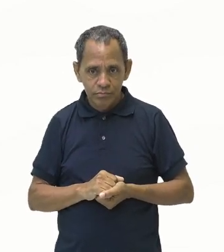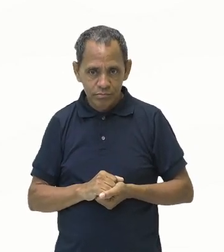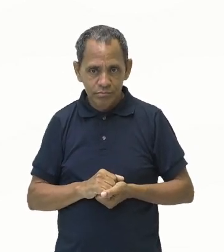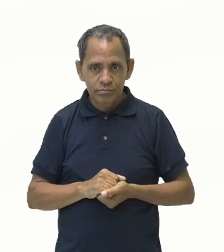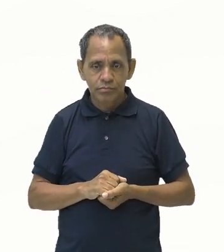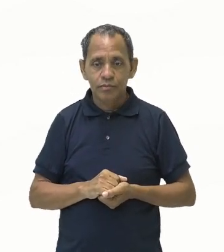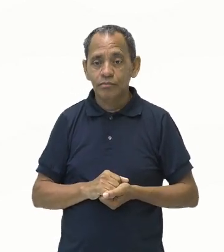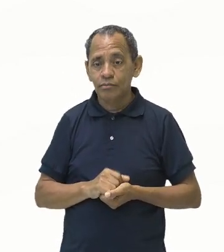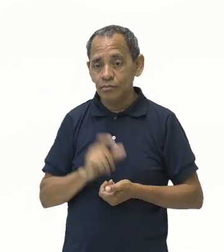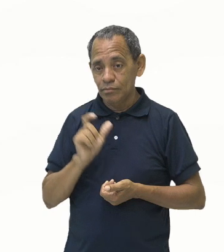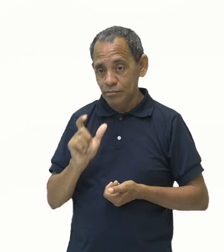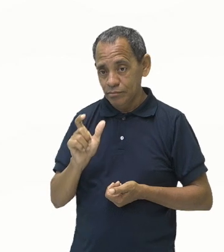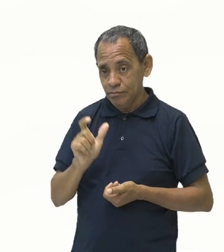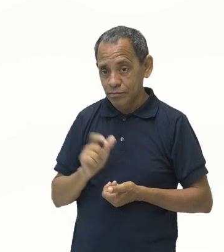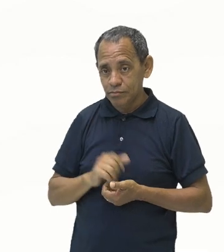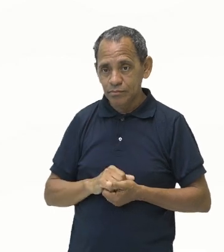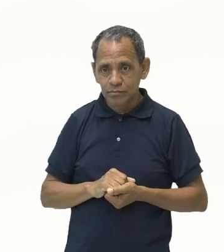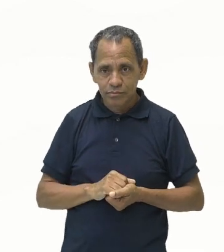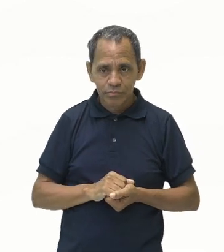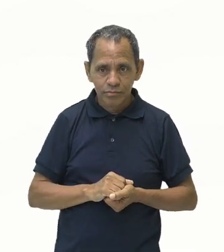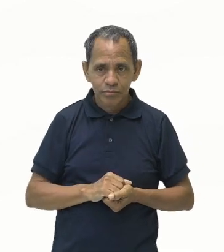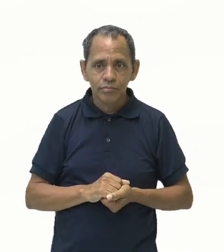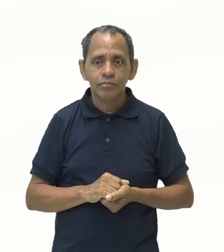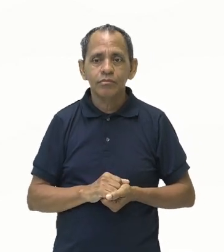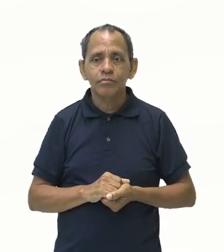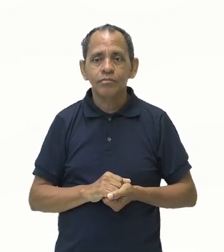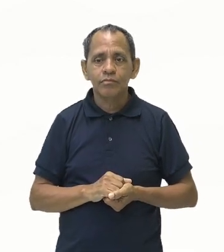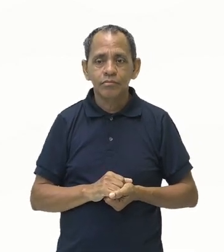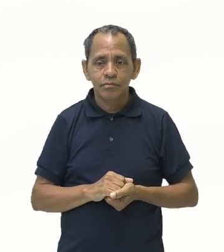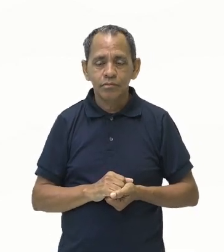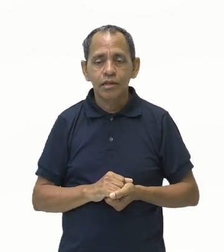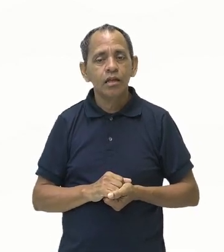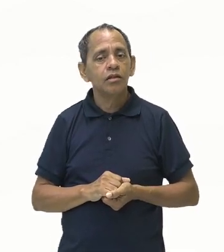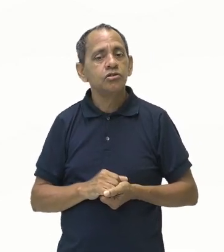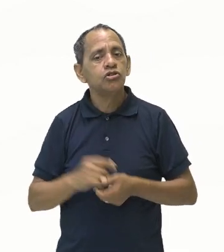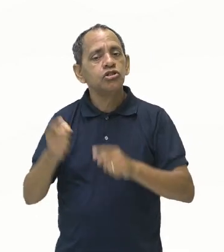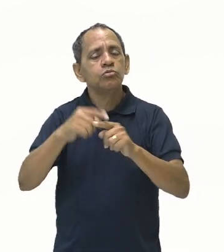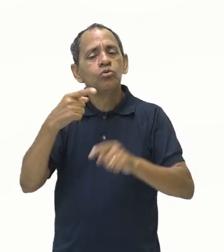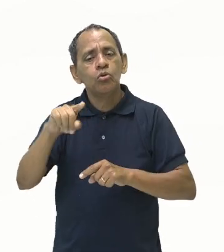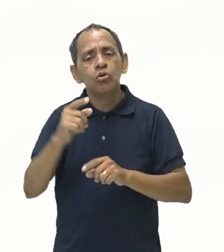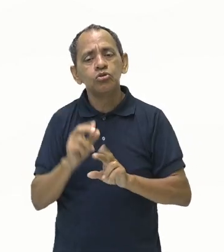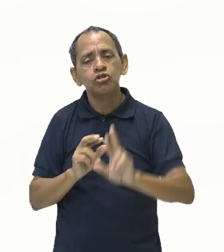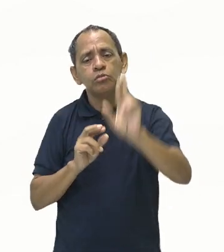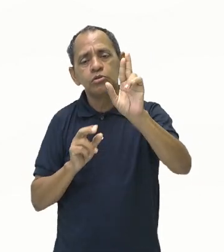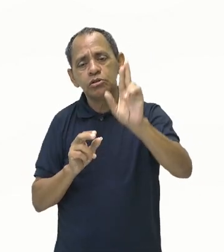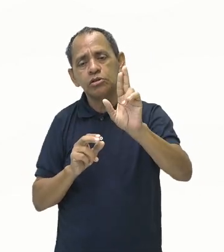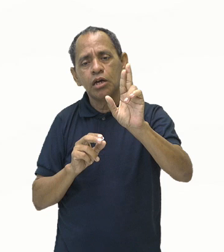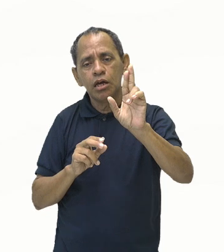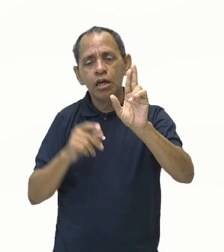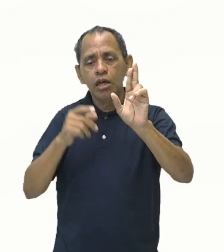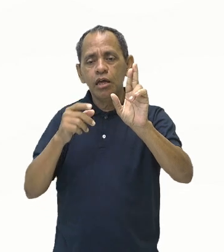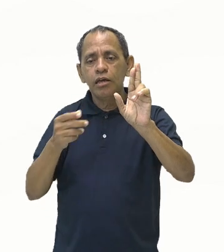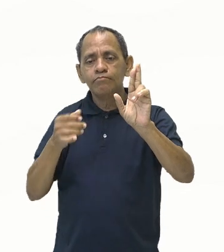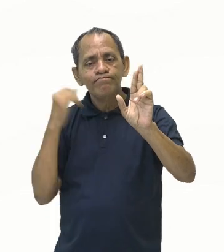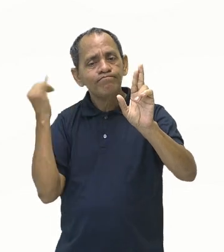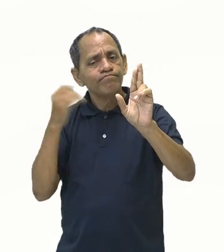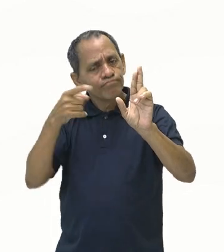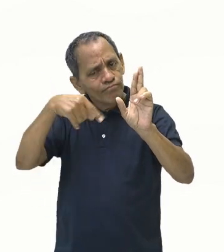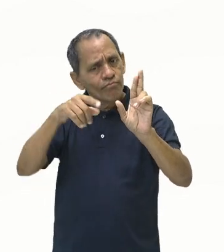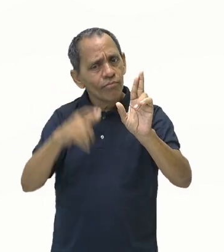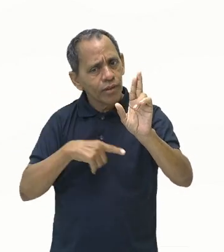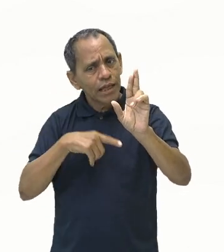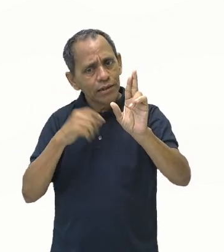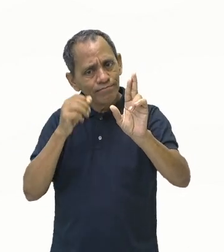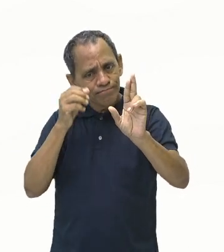tá? Então isso é uma outra forma de representar, mas é importante você ter ciência disso, tá?